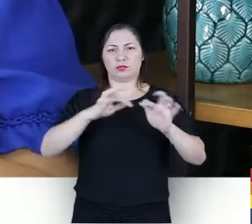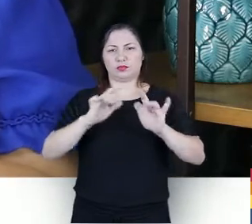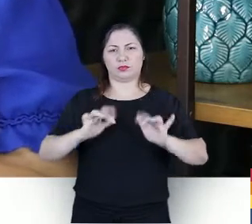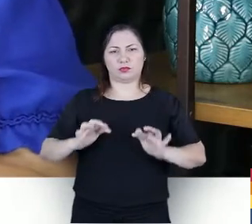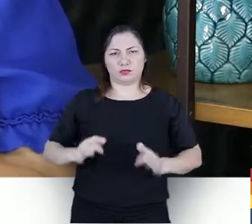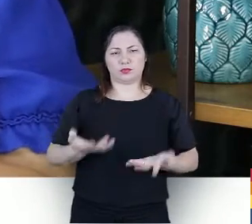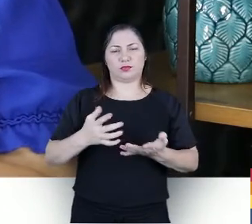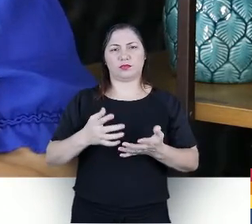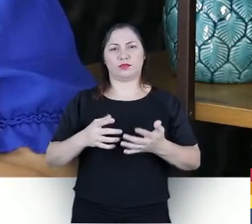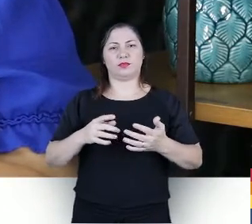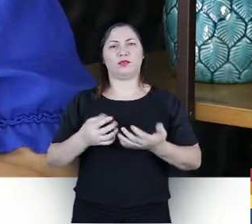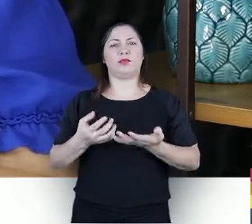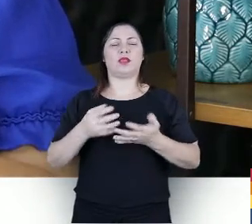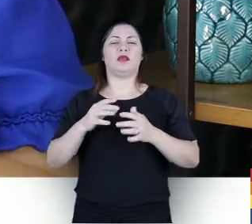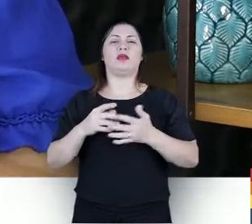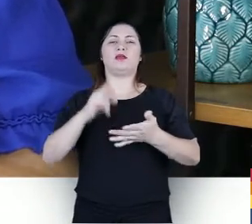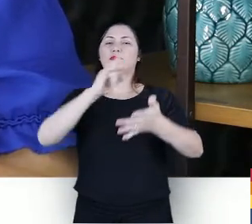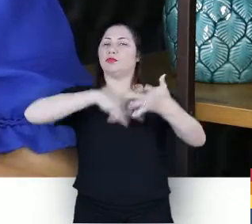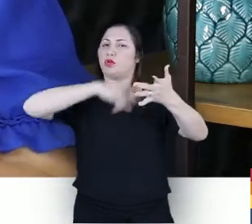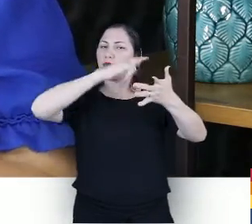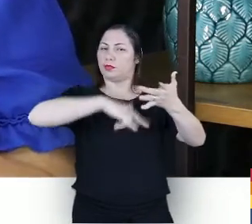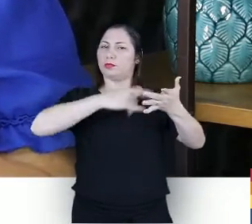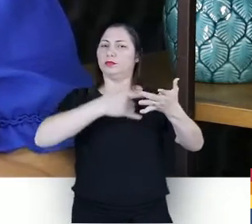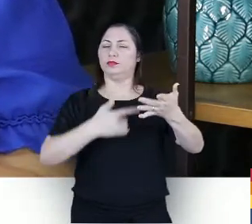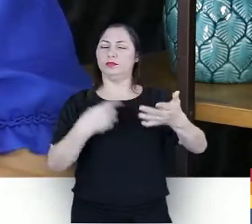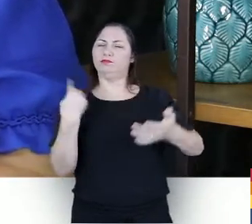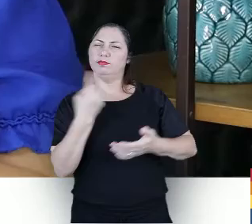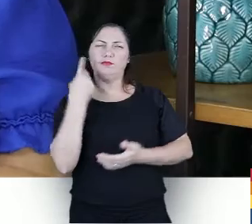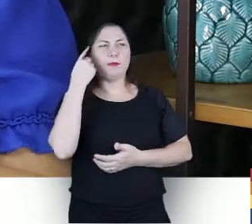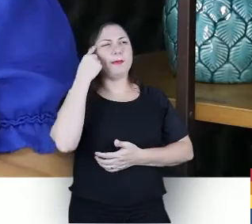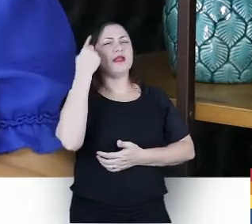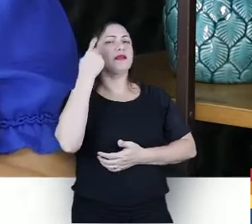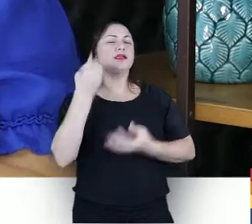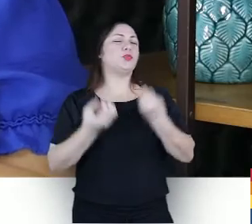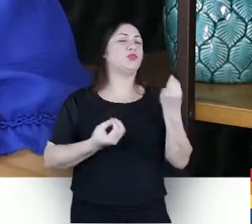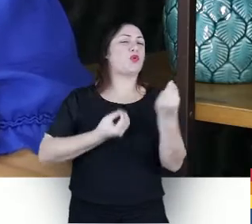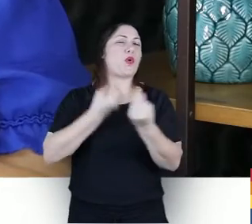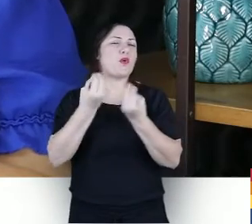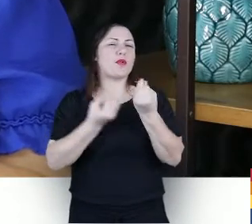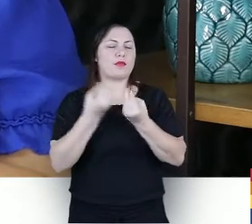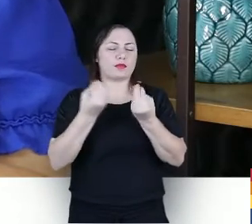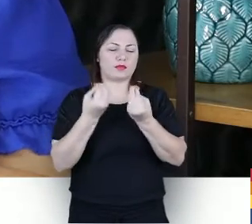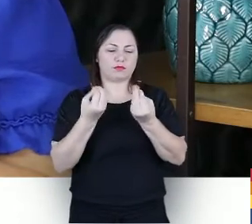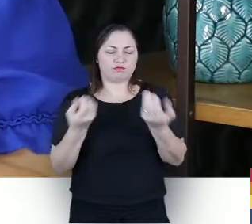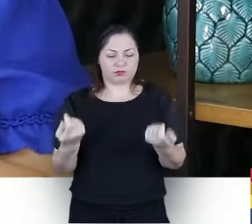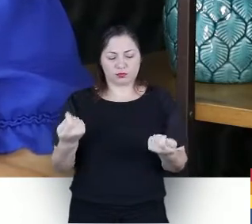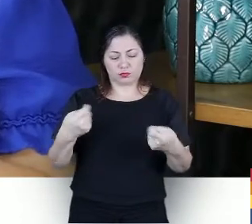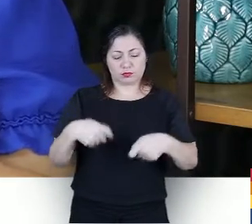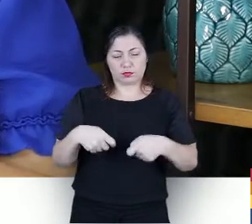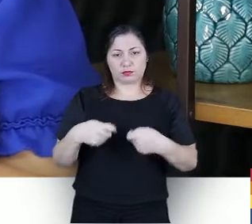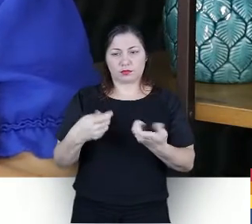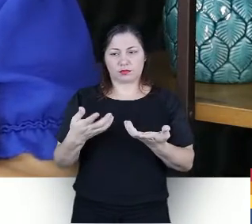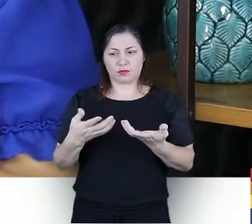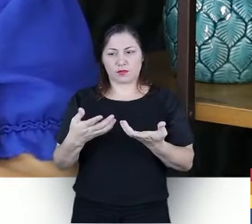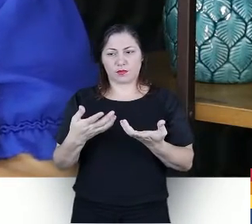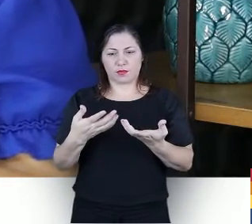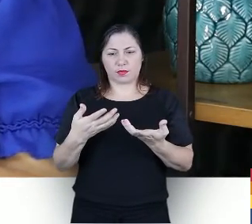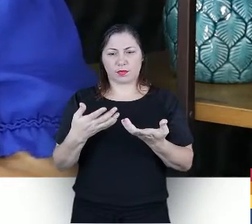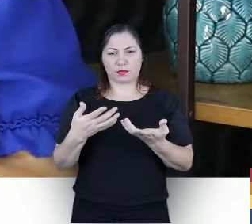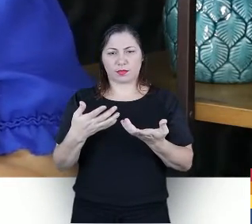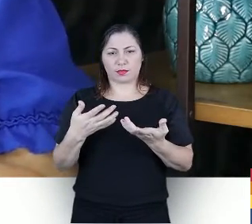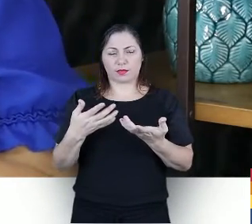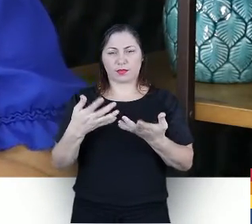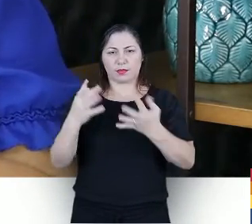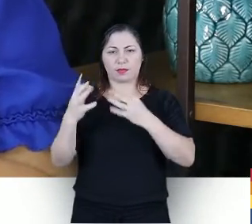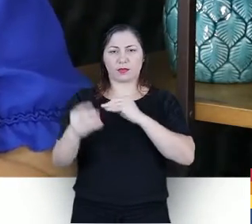contemplar os jovens, né, e os professores do estado do Maranhão. Então, a gente tem que pensar, por